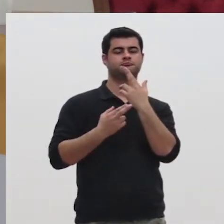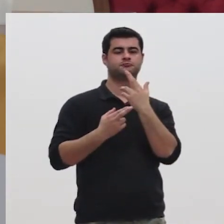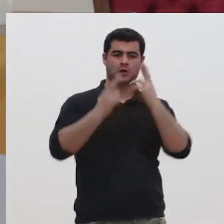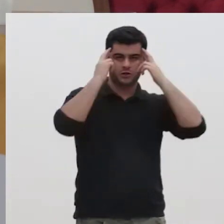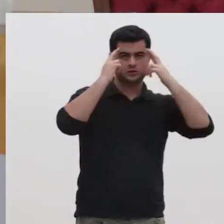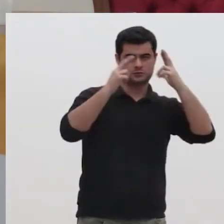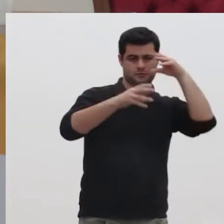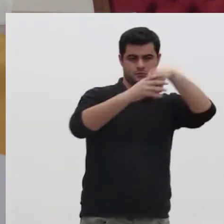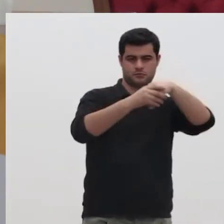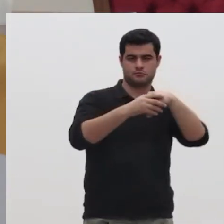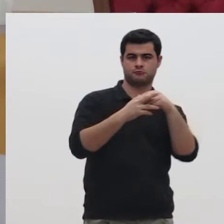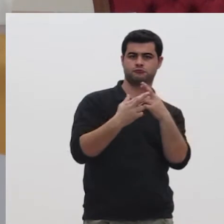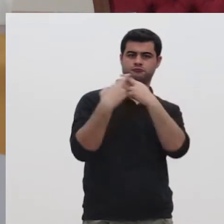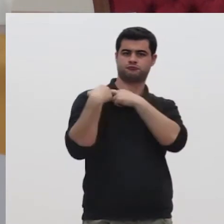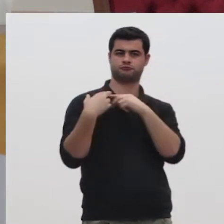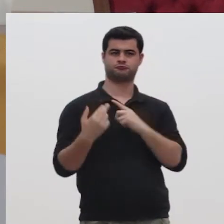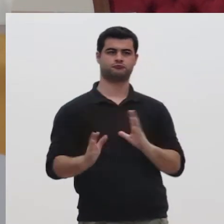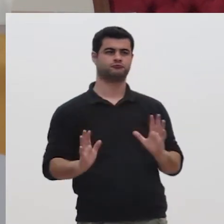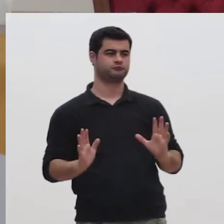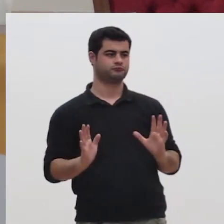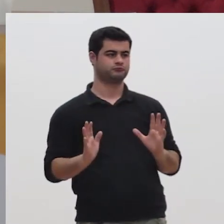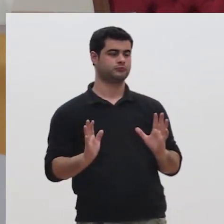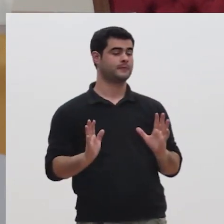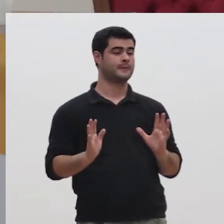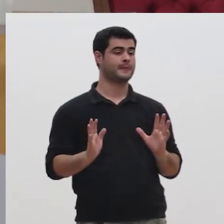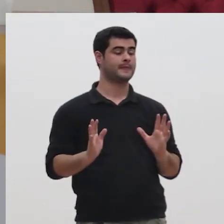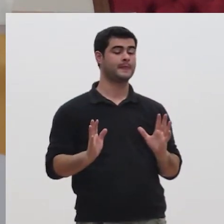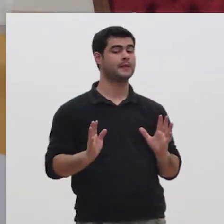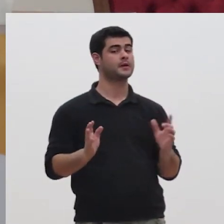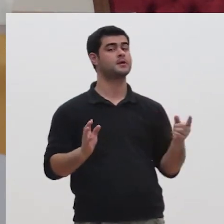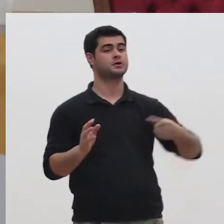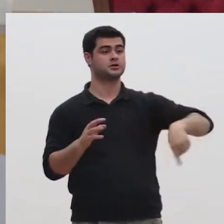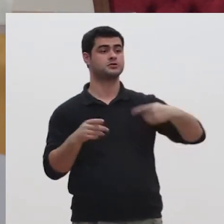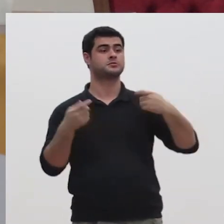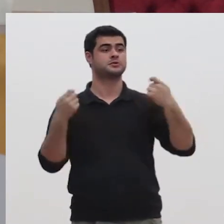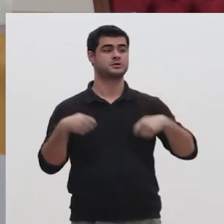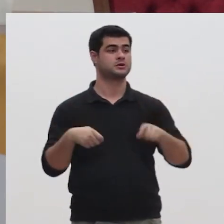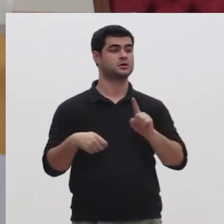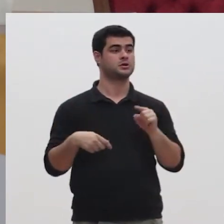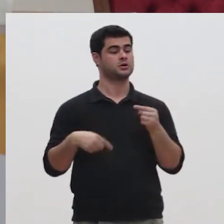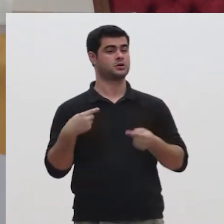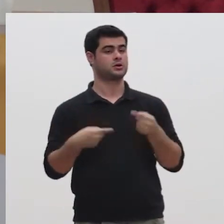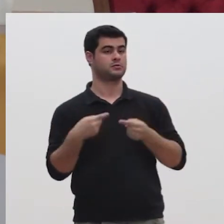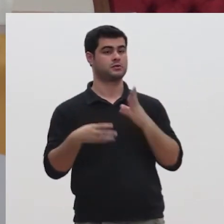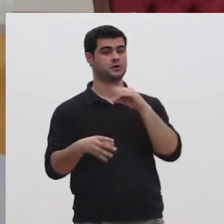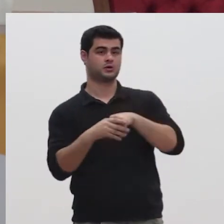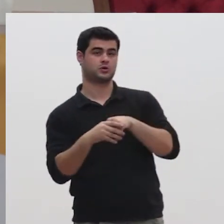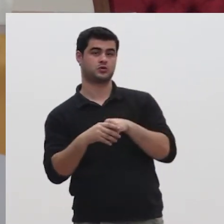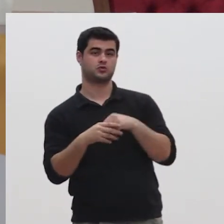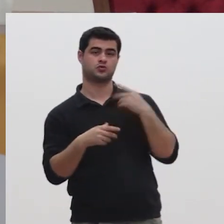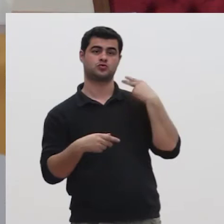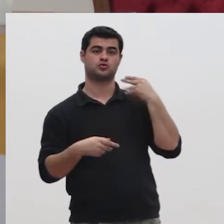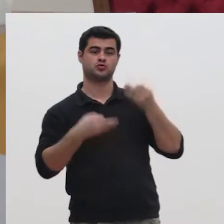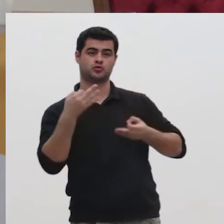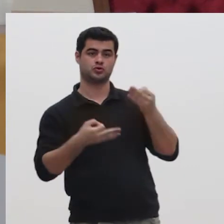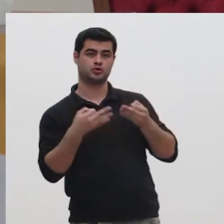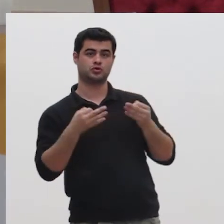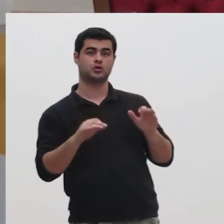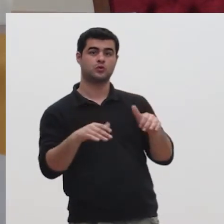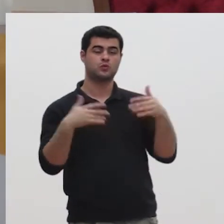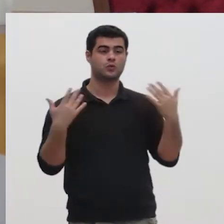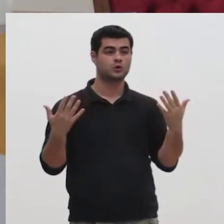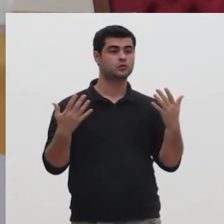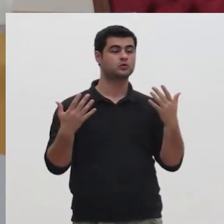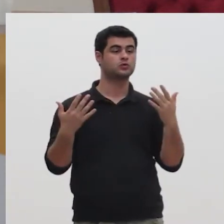discussão. É preciso também, para que a gente não trabalhe com esse clima de insegurança jurídica, dizer que quando